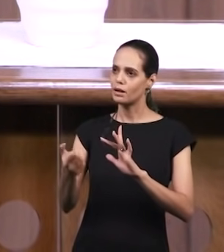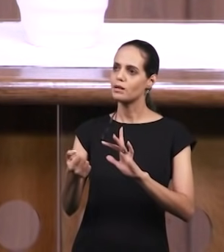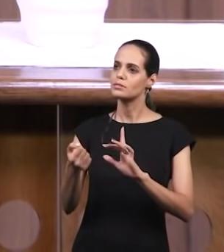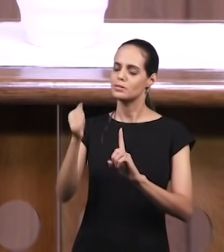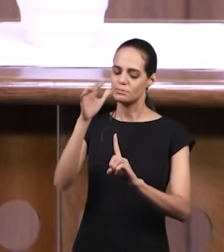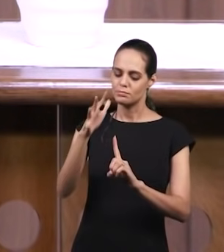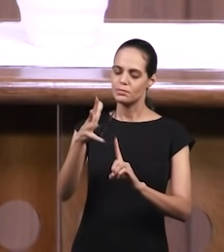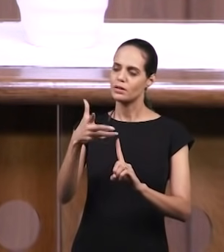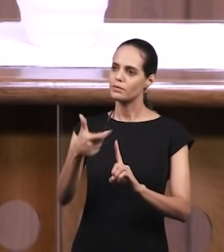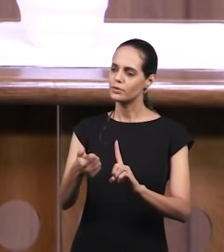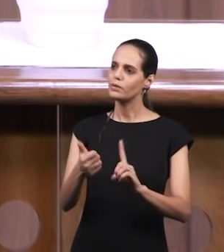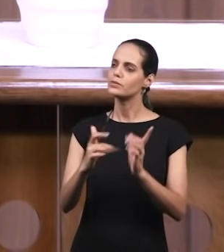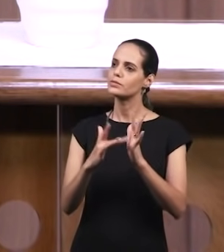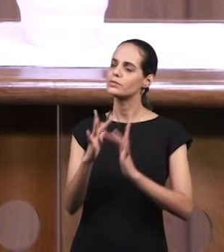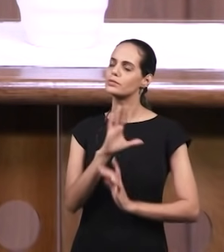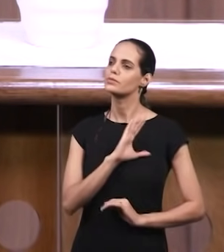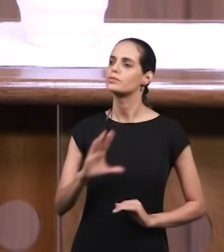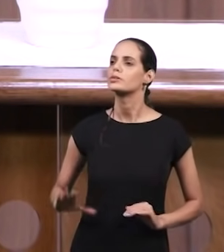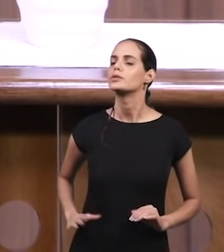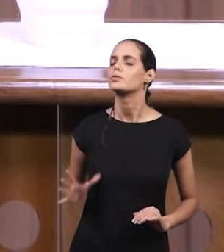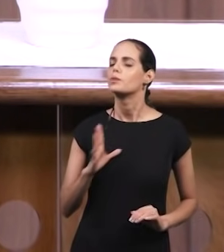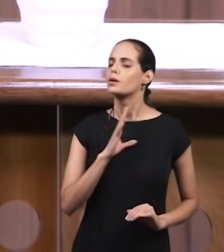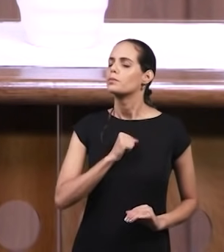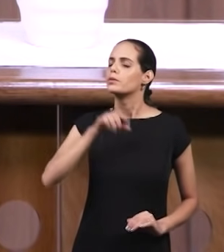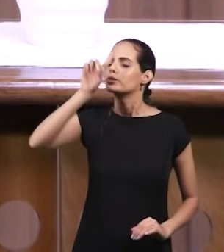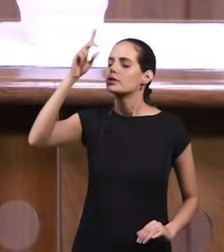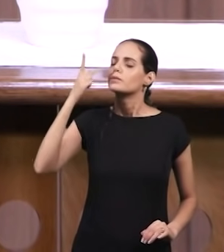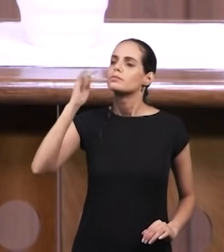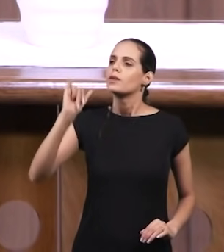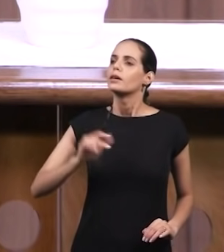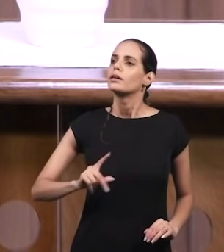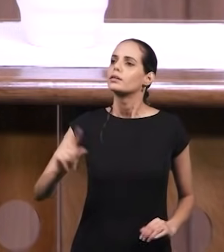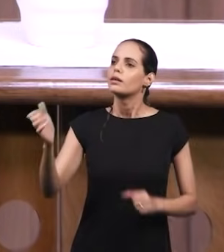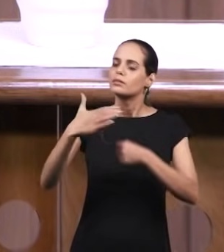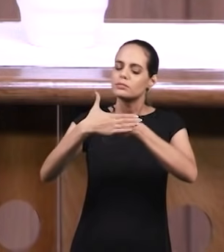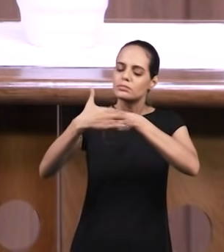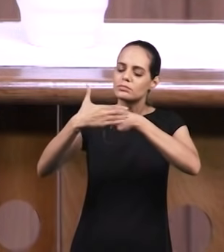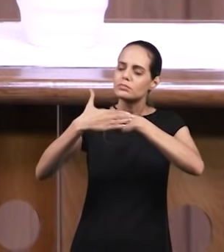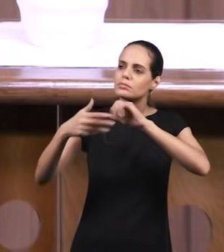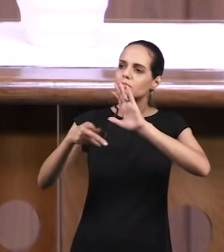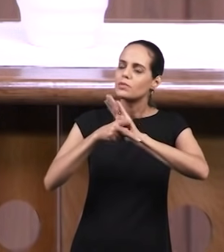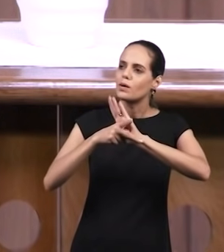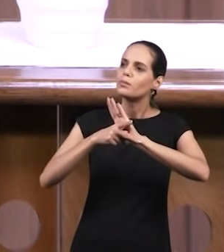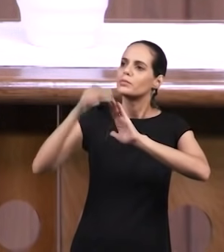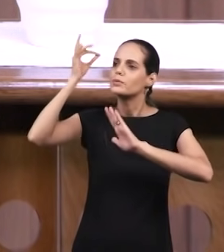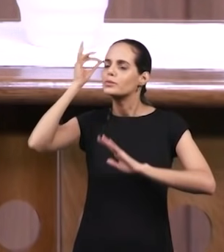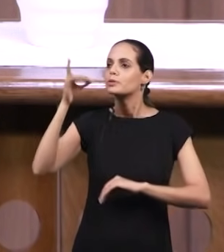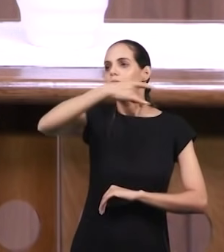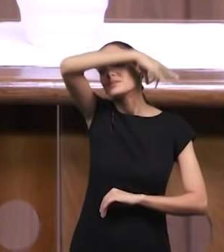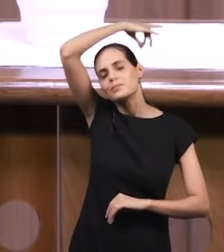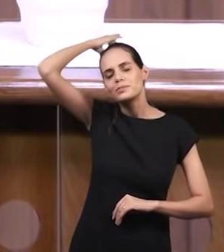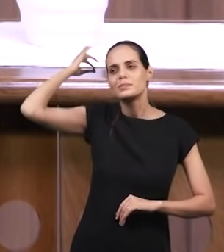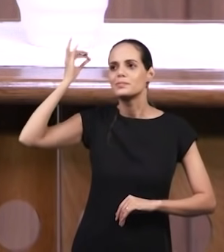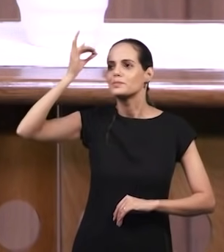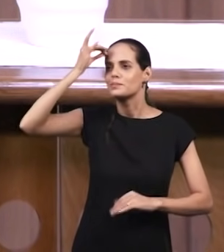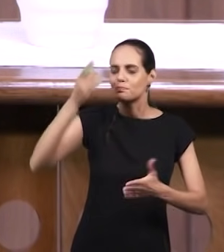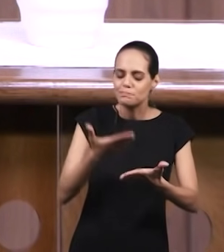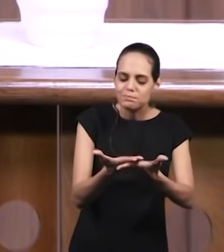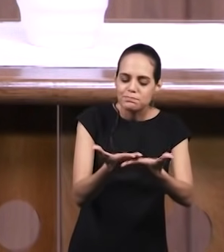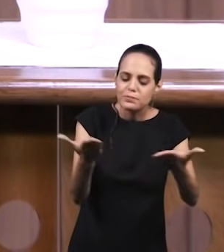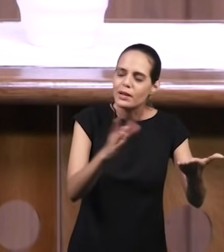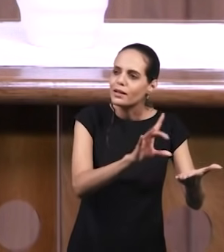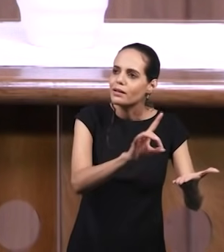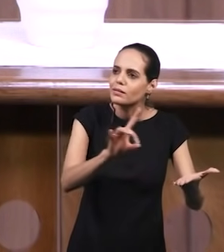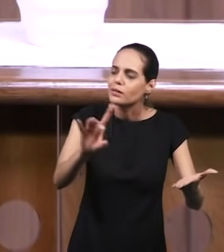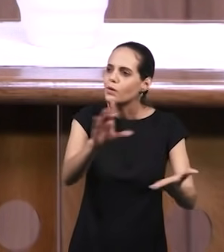Senhor e Salvador Jesus Cristo, o amor de Deus, o nosso eterno Pai, as doces, santas e eternas consolações do Espírito Santo